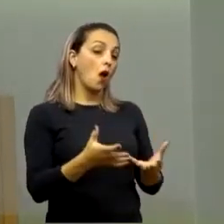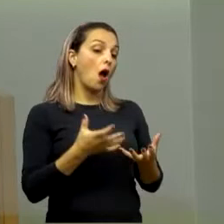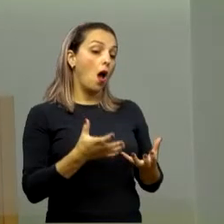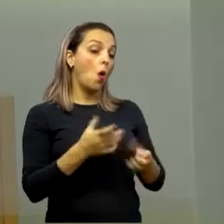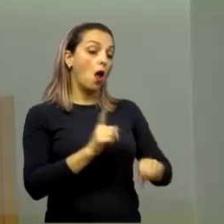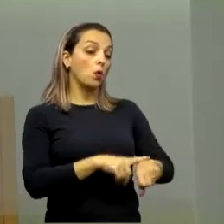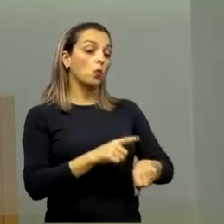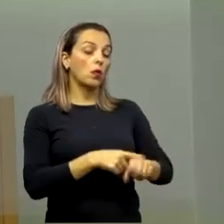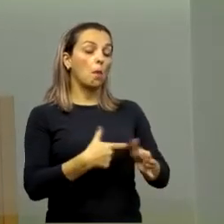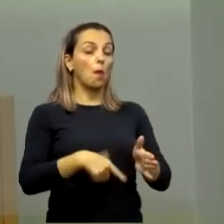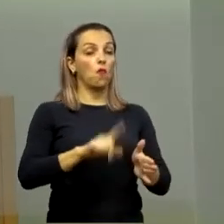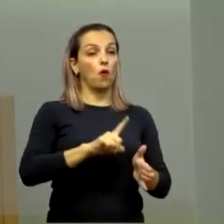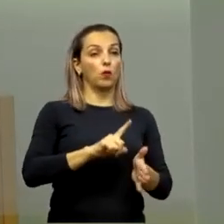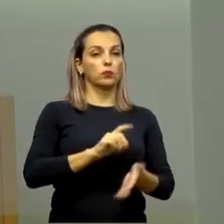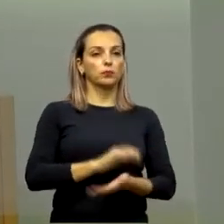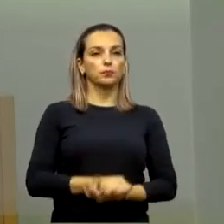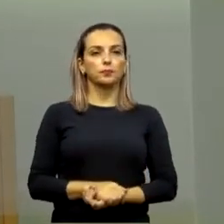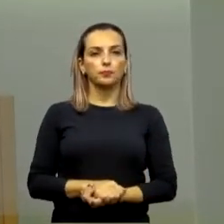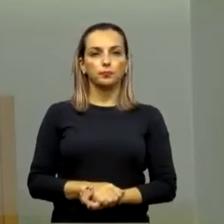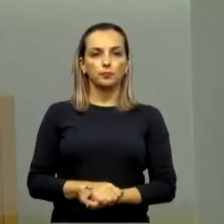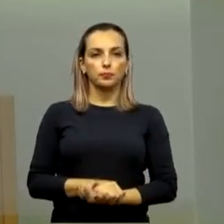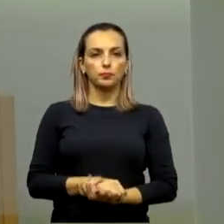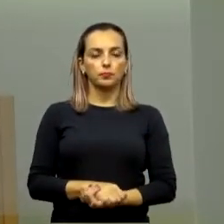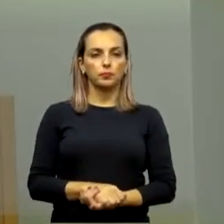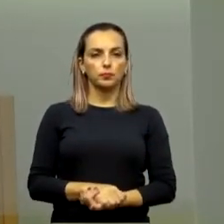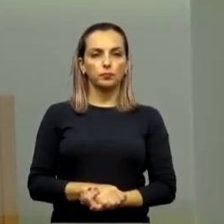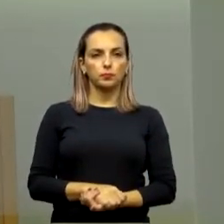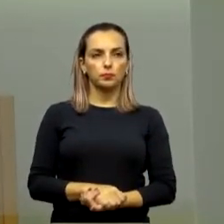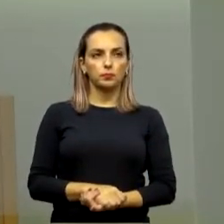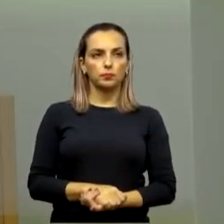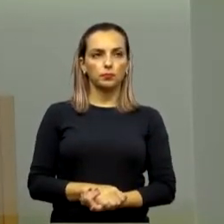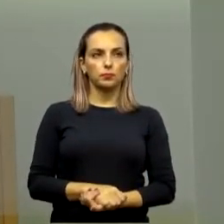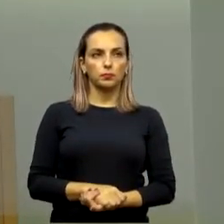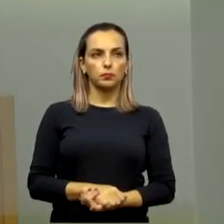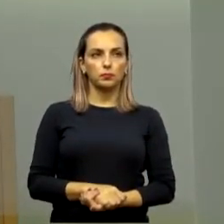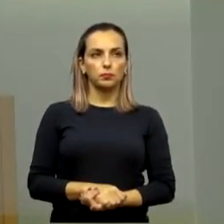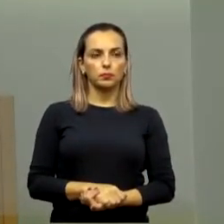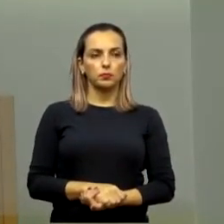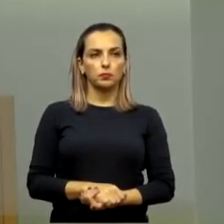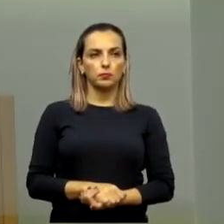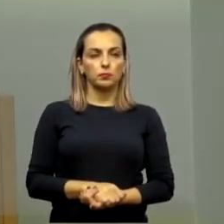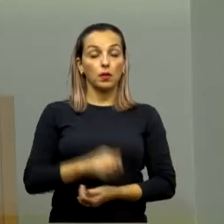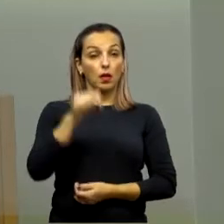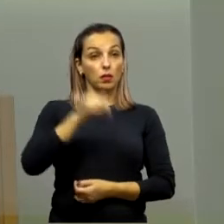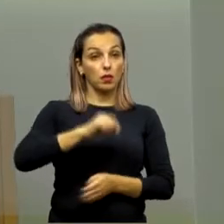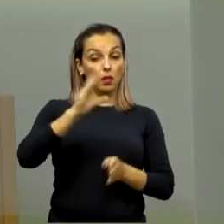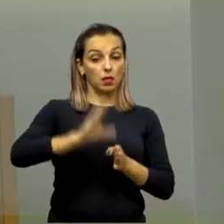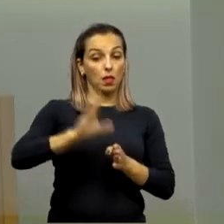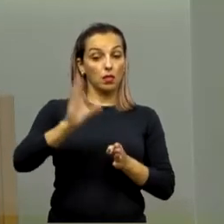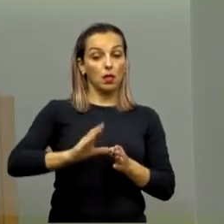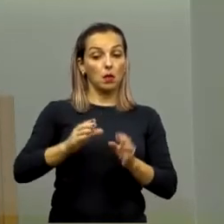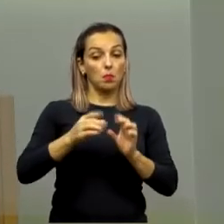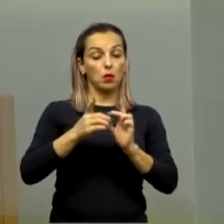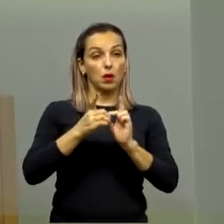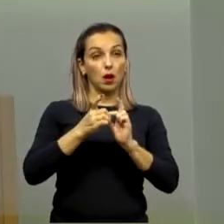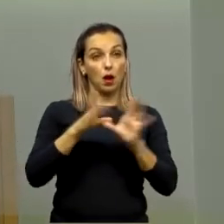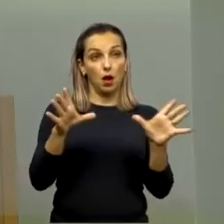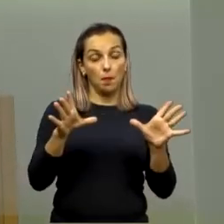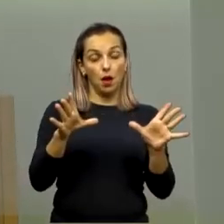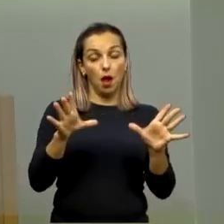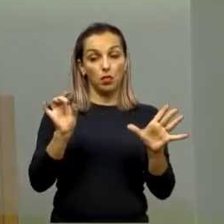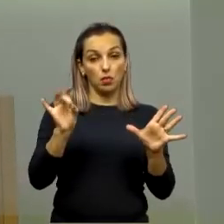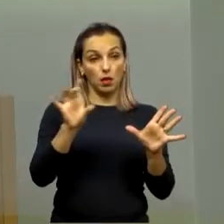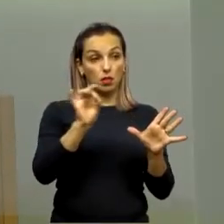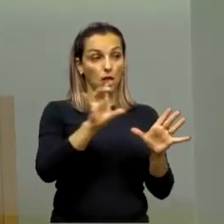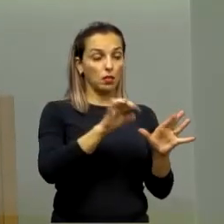que farol de a gente voltar o tempo né verdadeiro obrigado eu acho que essa casa é democrática eu acho que cada um tem que